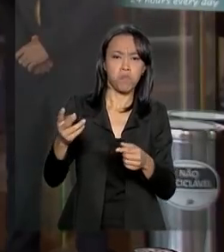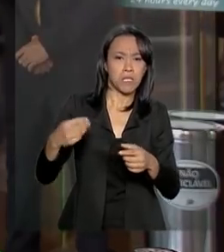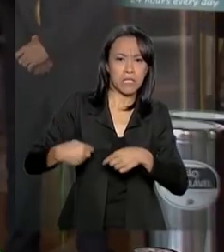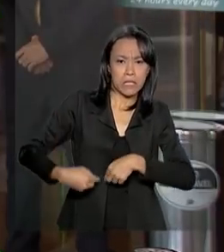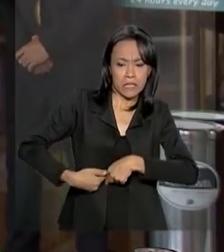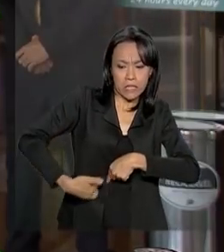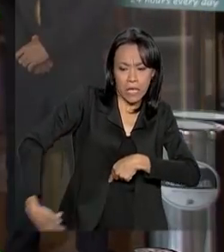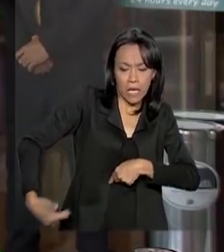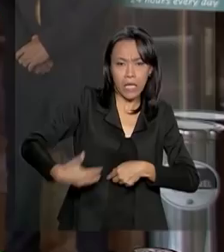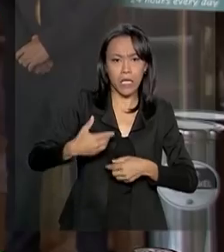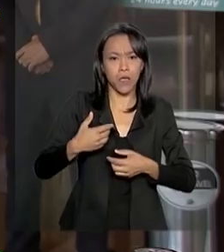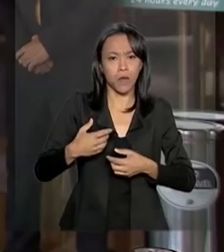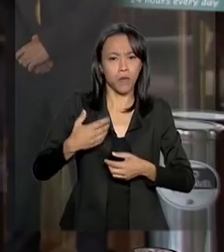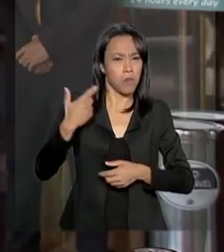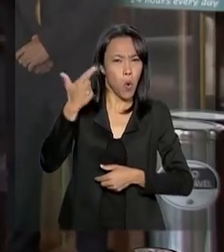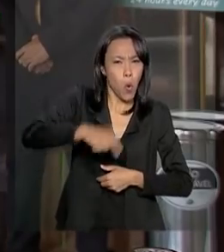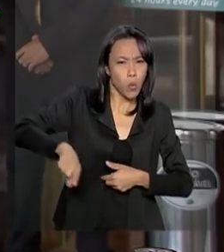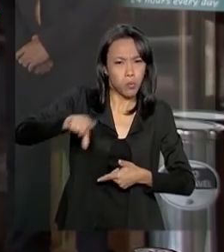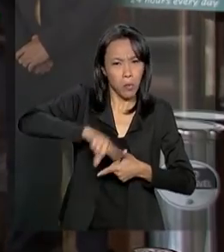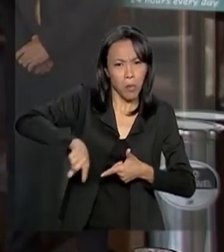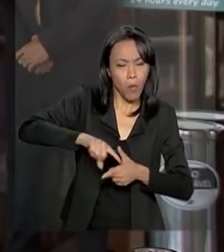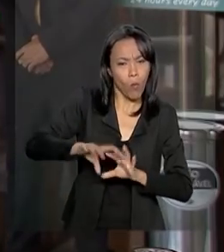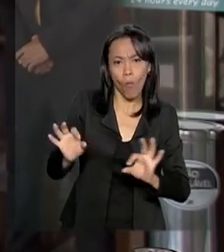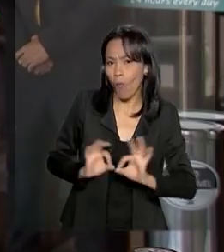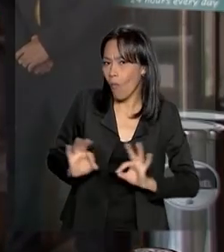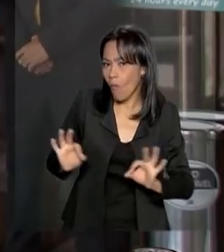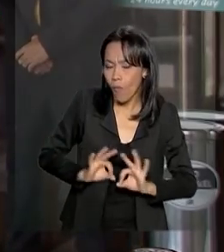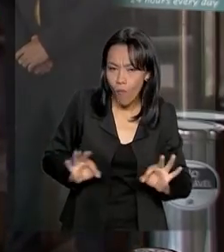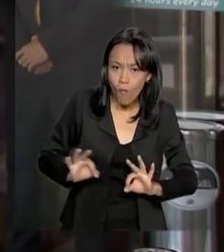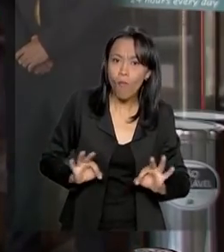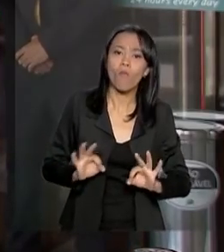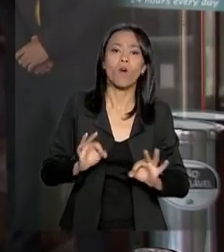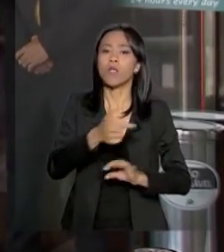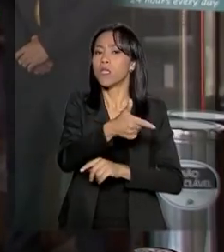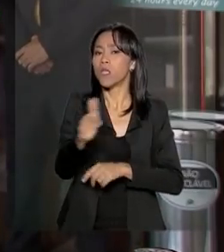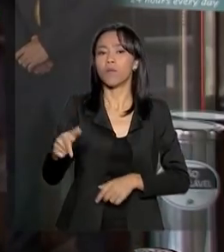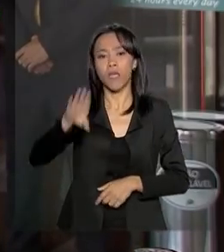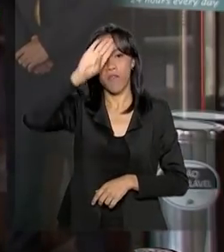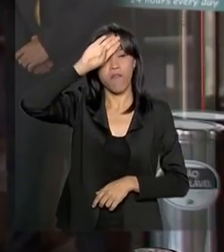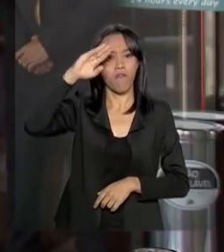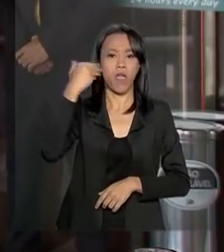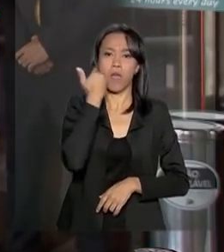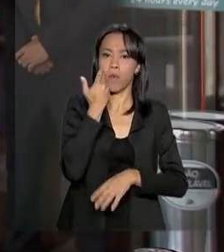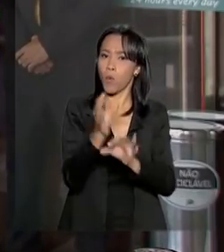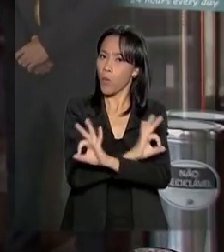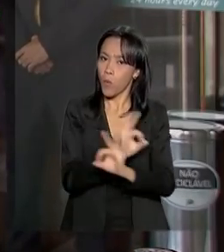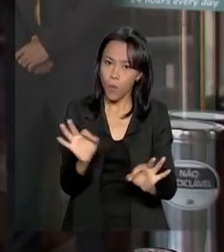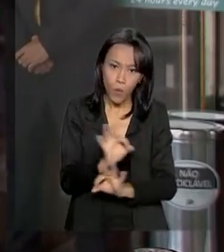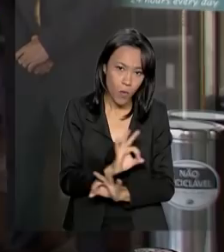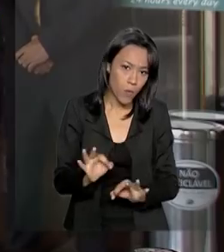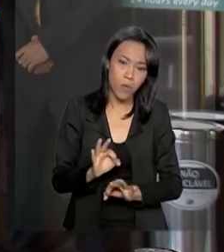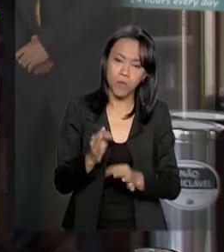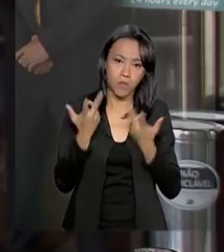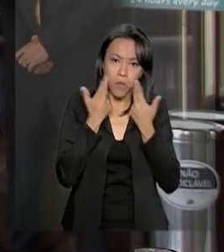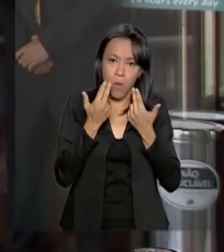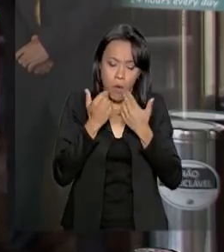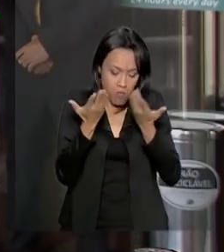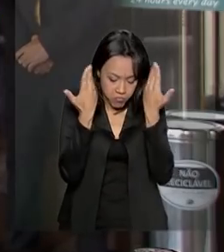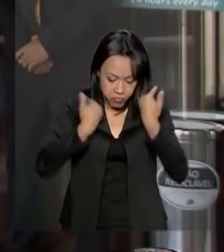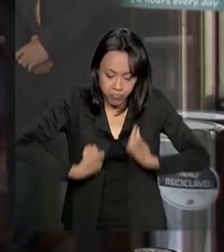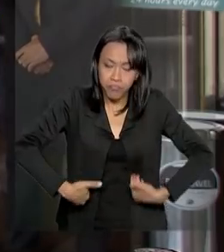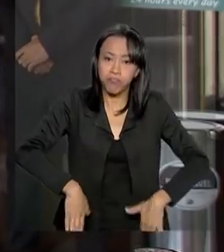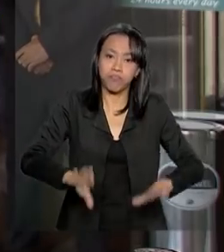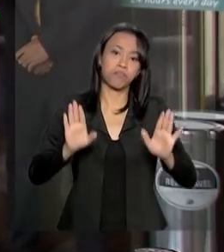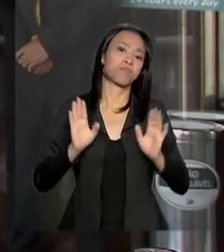sangramentos ou qualquer outra complicação. Permanece afebril, ou seja, sem febre e sem disfunções orgânicas. Mantém-se em